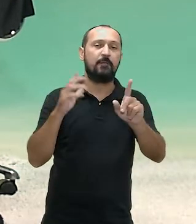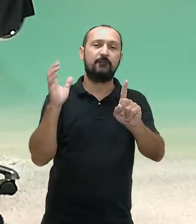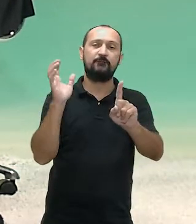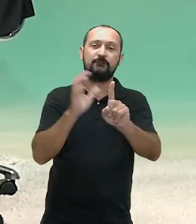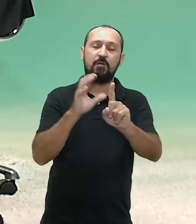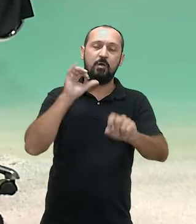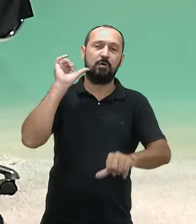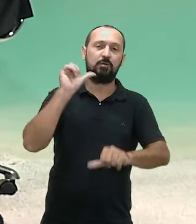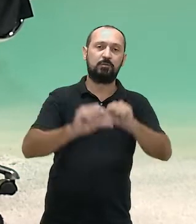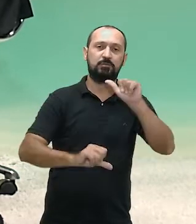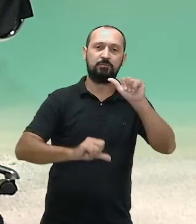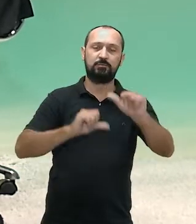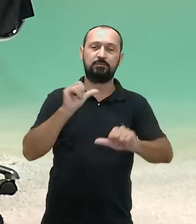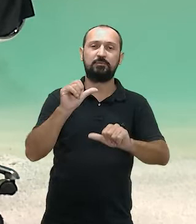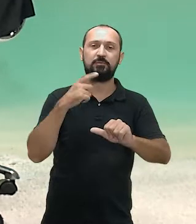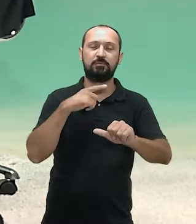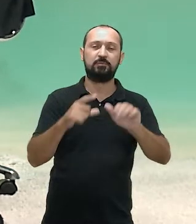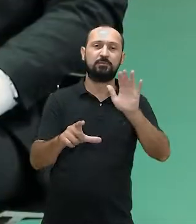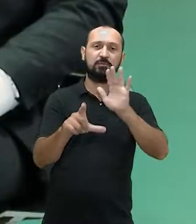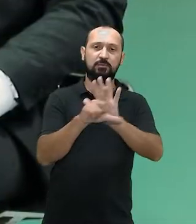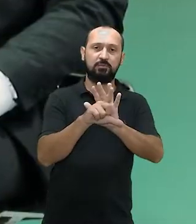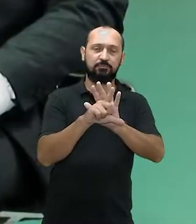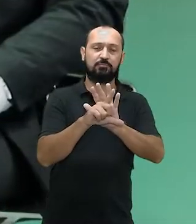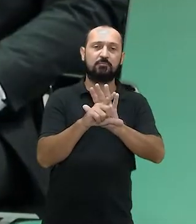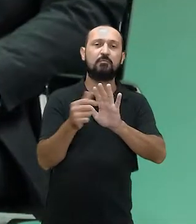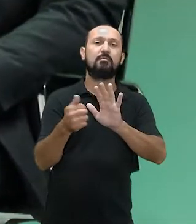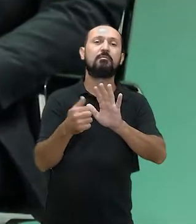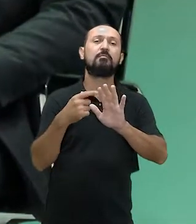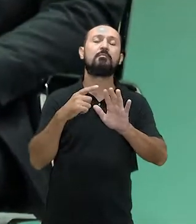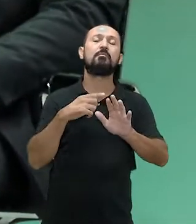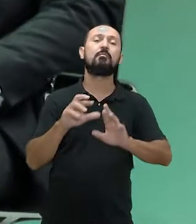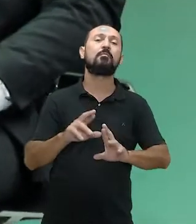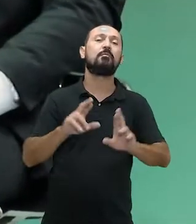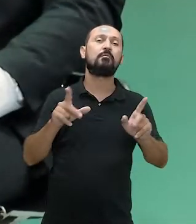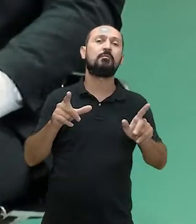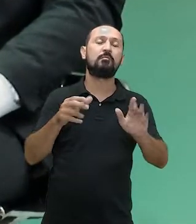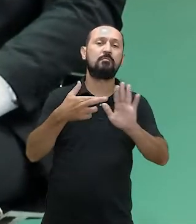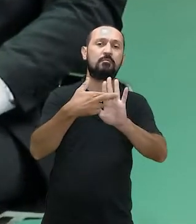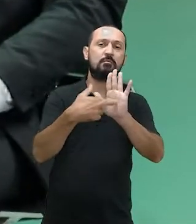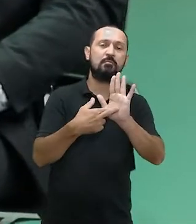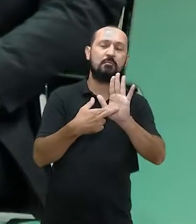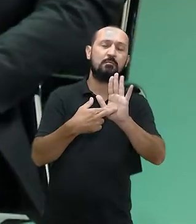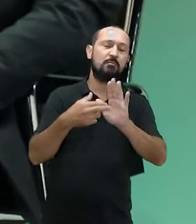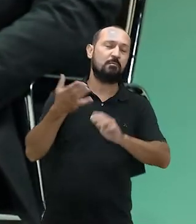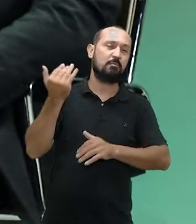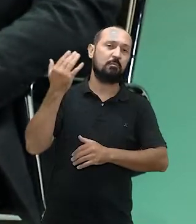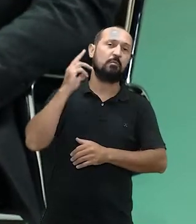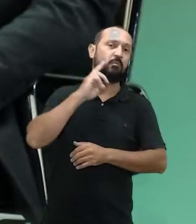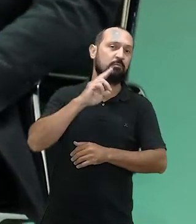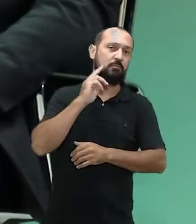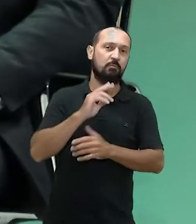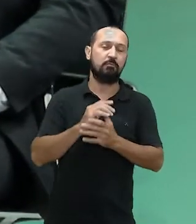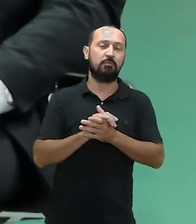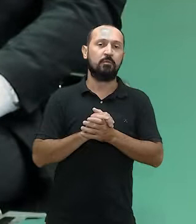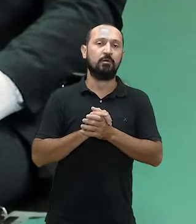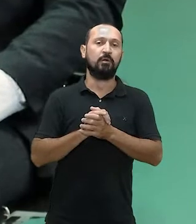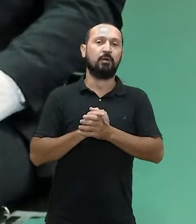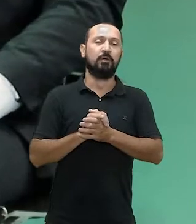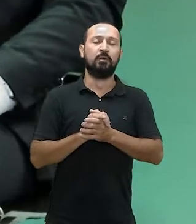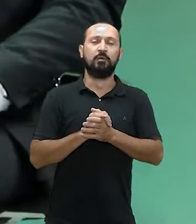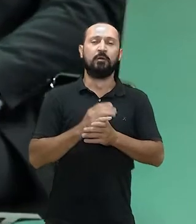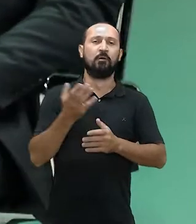na alteração das leis orçamentárias, difere um pouco da regra tradicional.